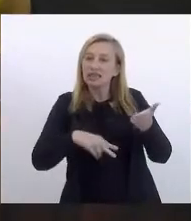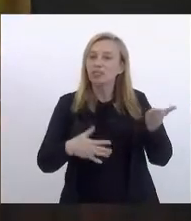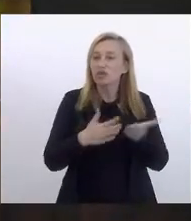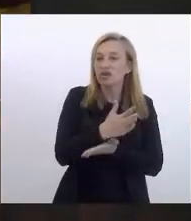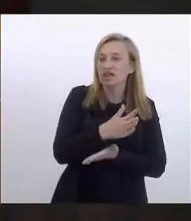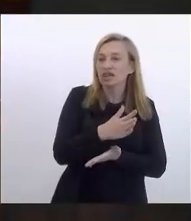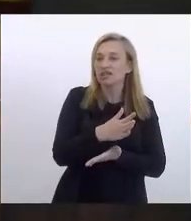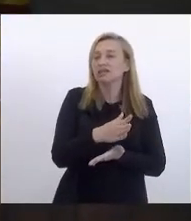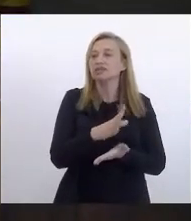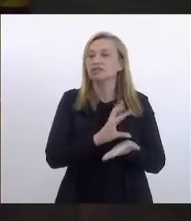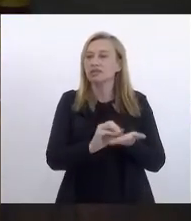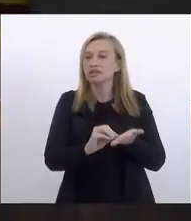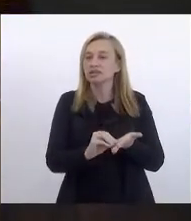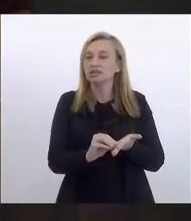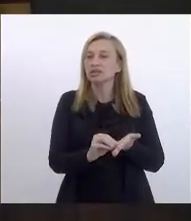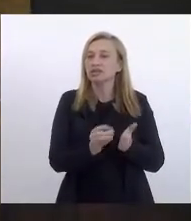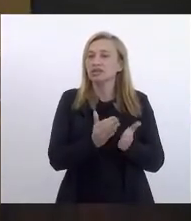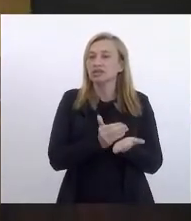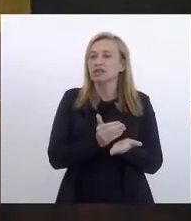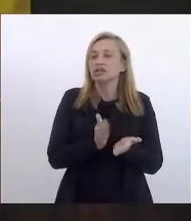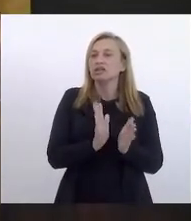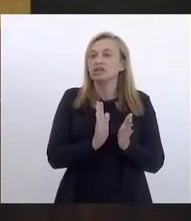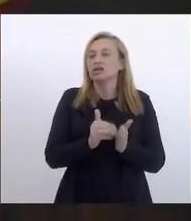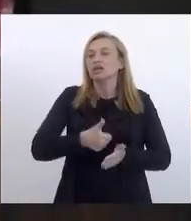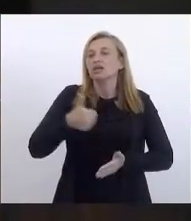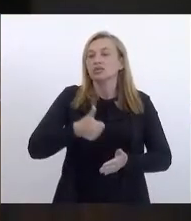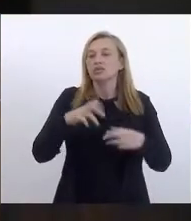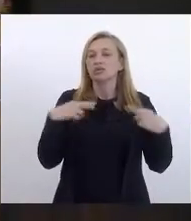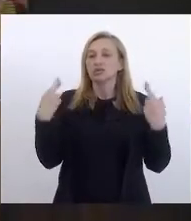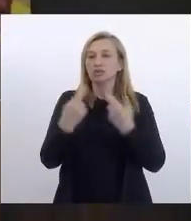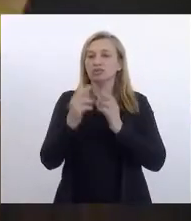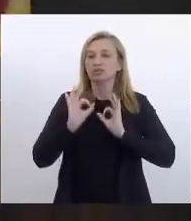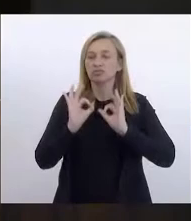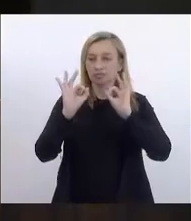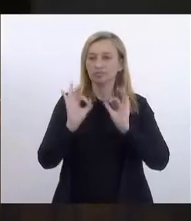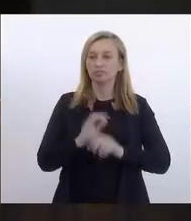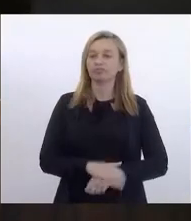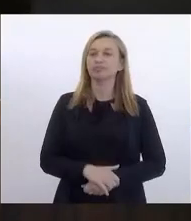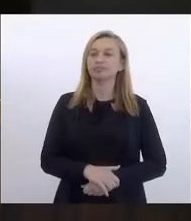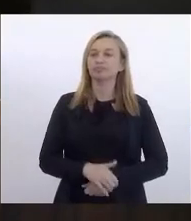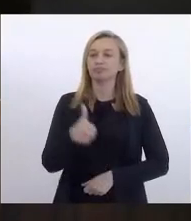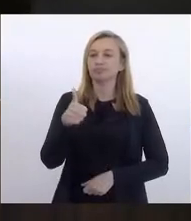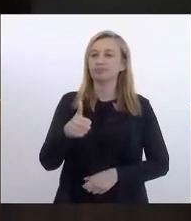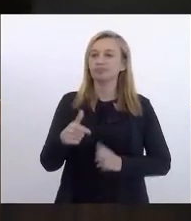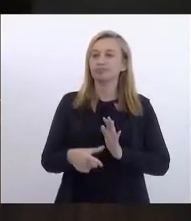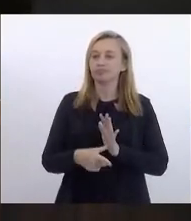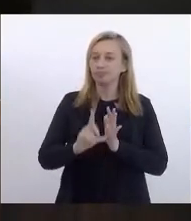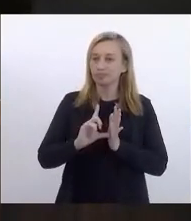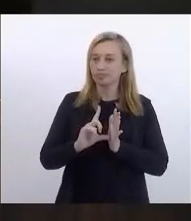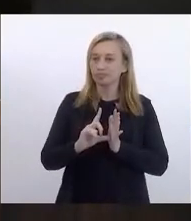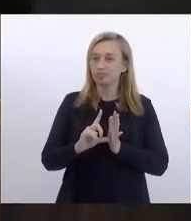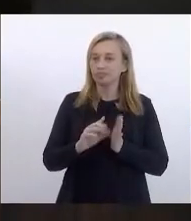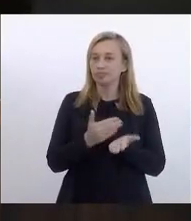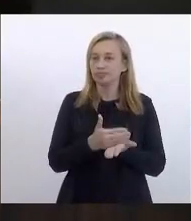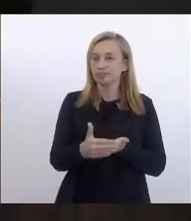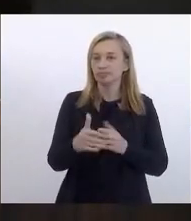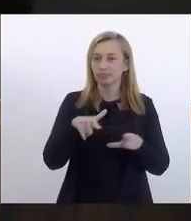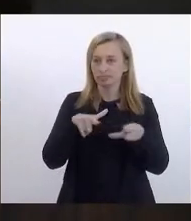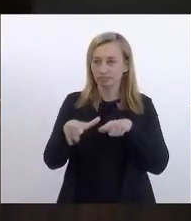e aprovada a ata, passa-se à ordem da primeira sessão extraordinária. Presidência, antes de iniciar os trabalhos,